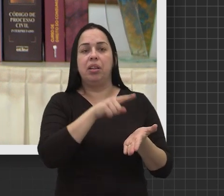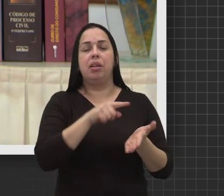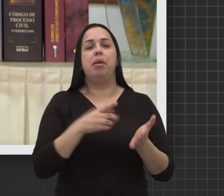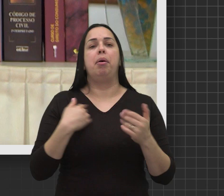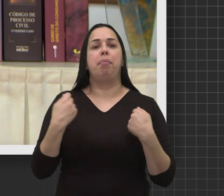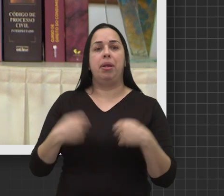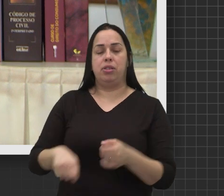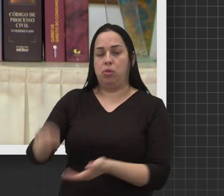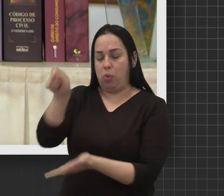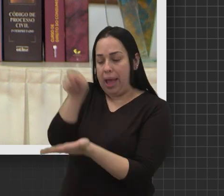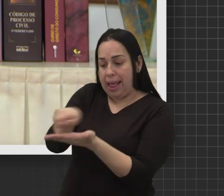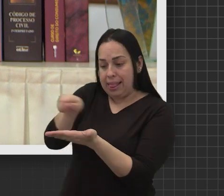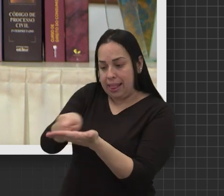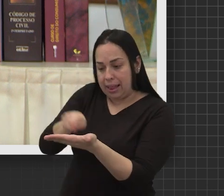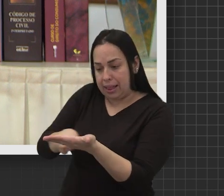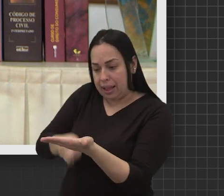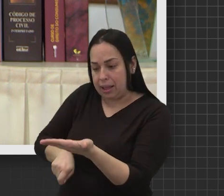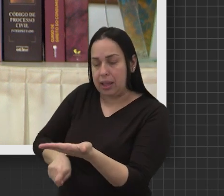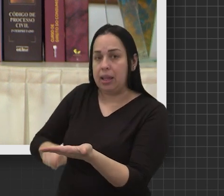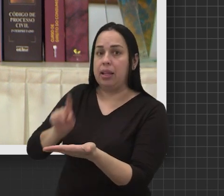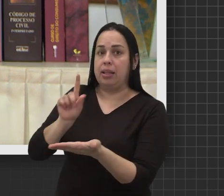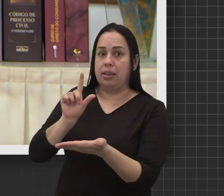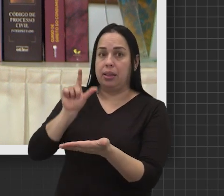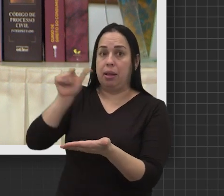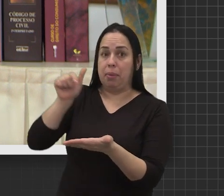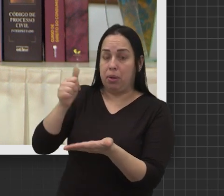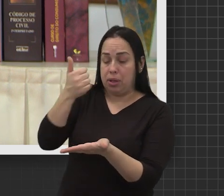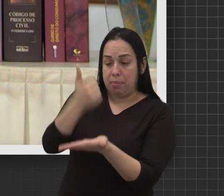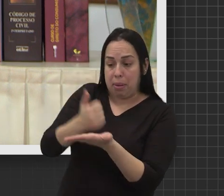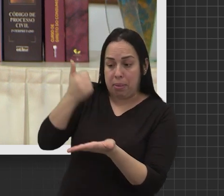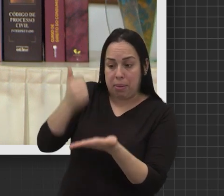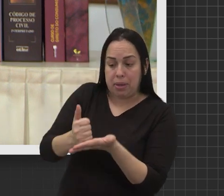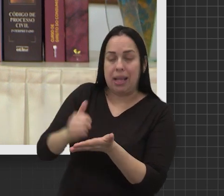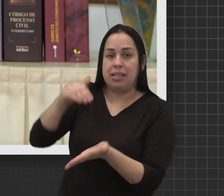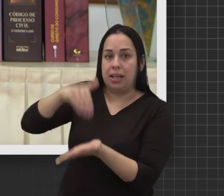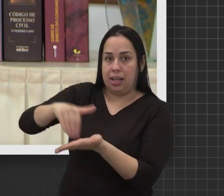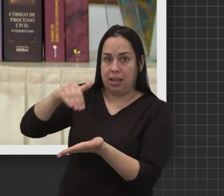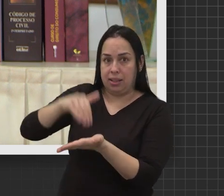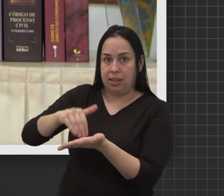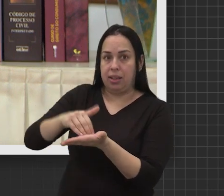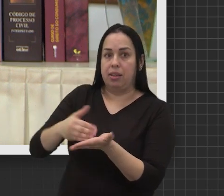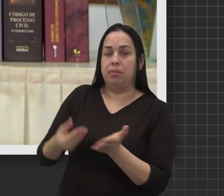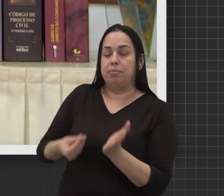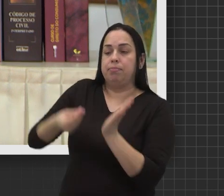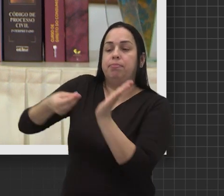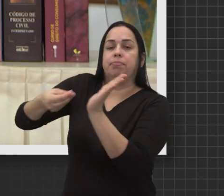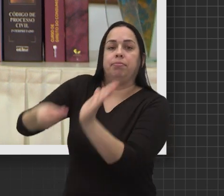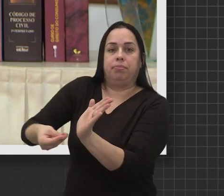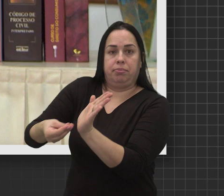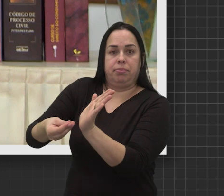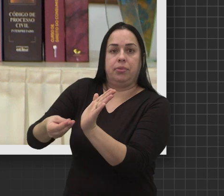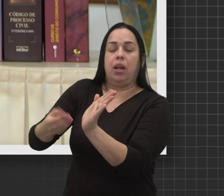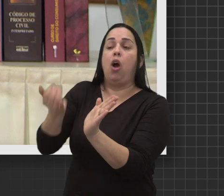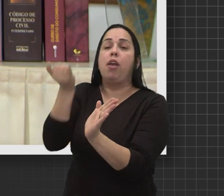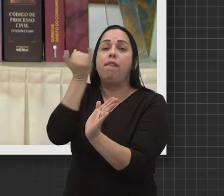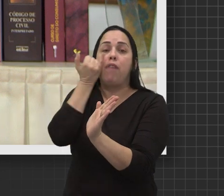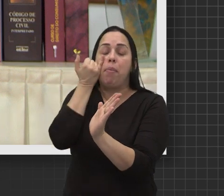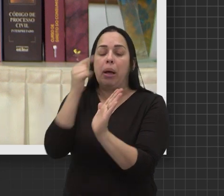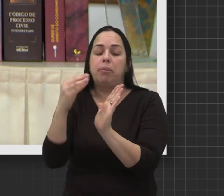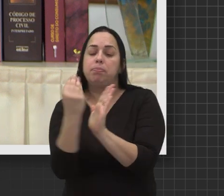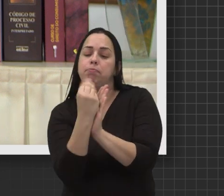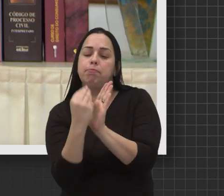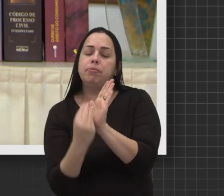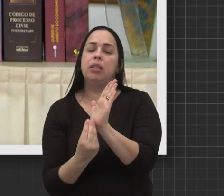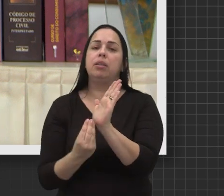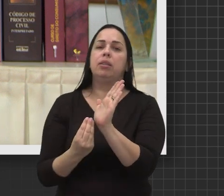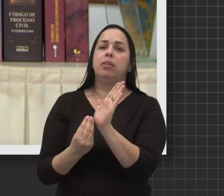emitir um documento por escrito e protocolá-lo na secretaria da escola com o recibo de entrega desse pedido, informando,